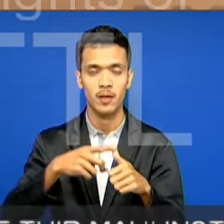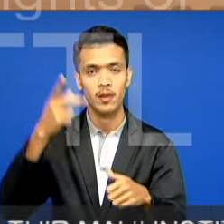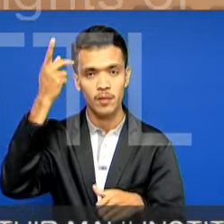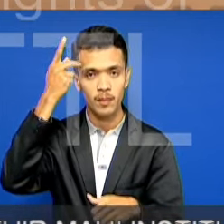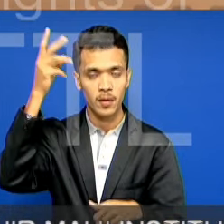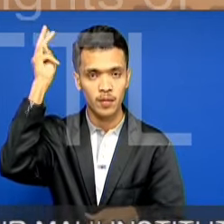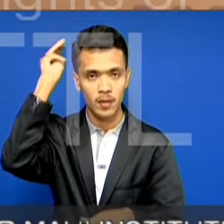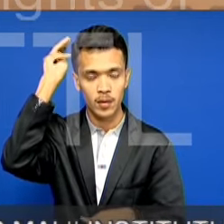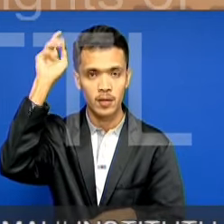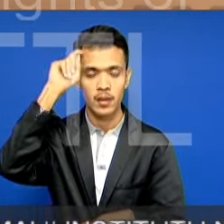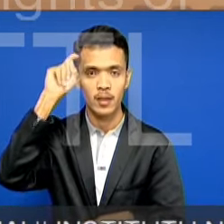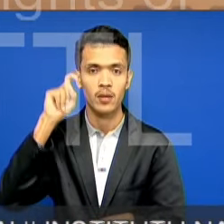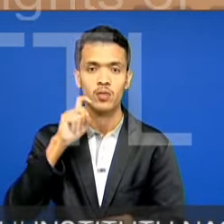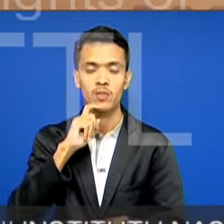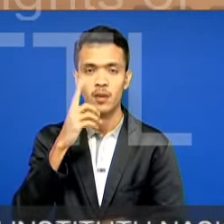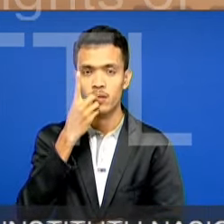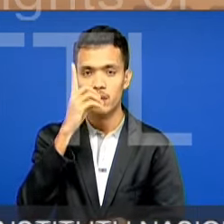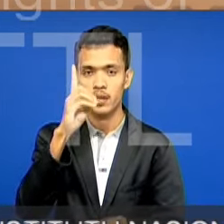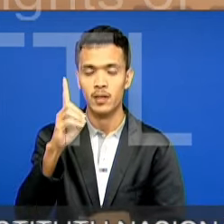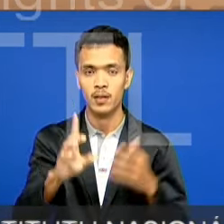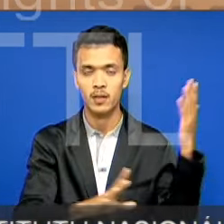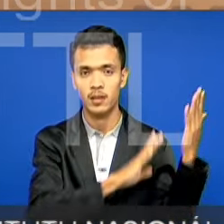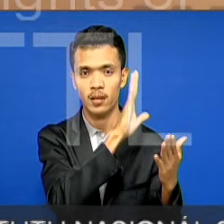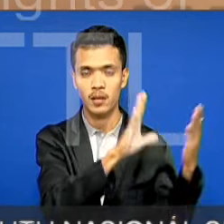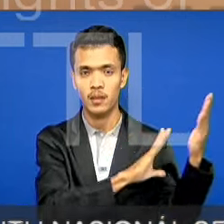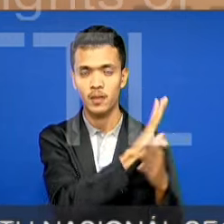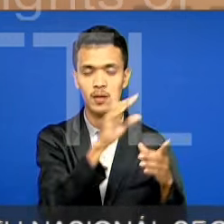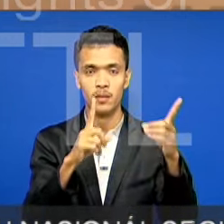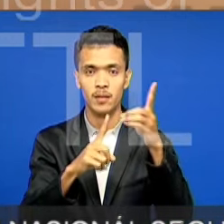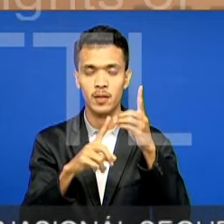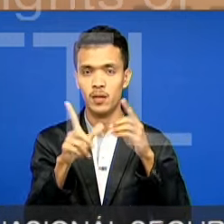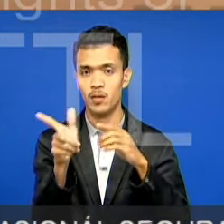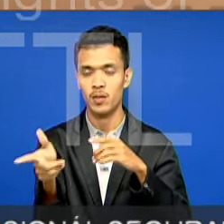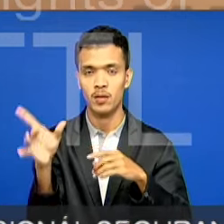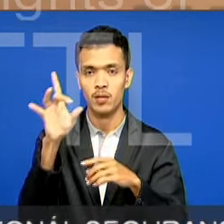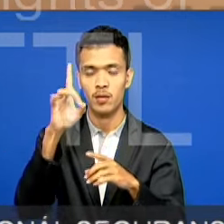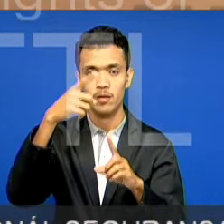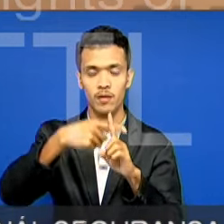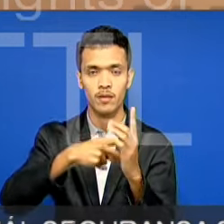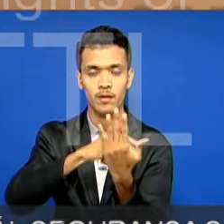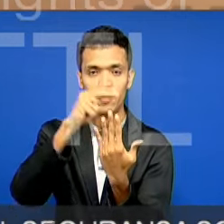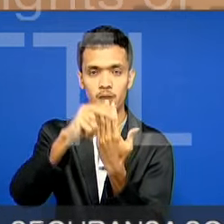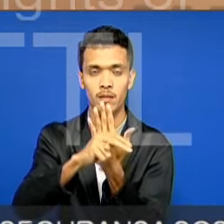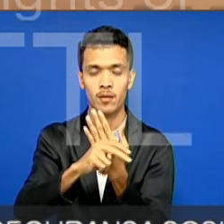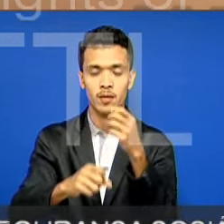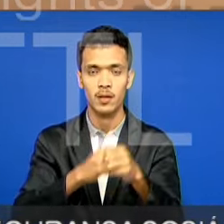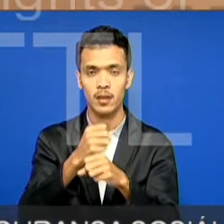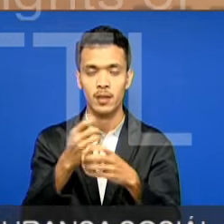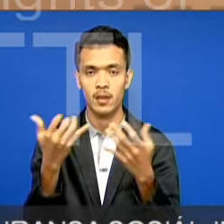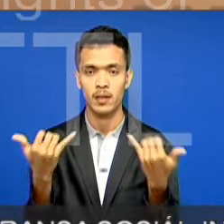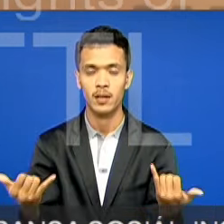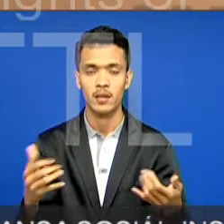Primeiro-ministro Kairala Xanana Guzmão declara: celebração 28 de novembro tinangnese e halo reconciliação